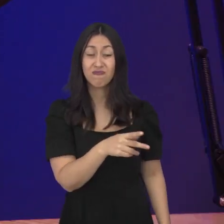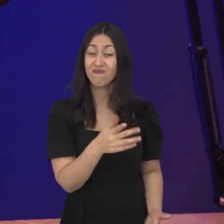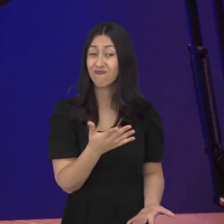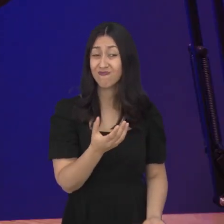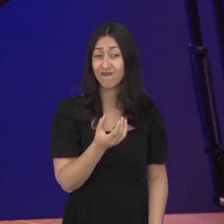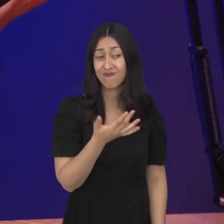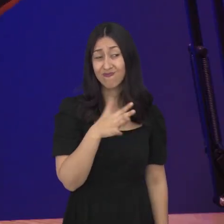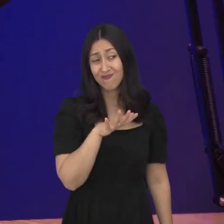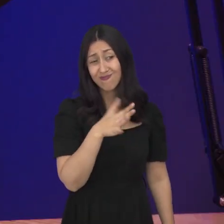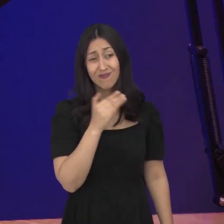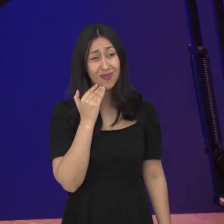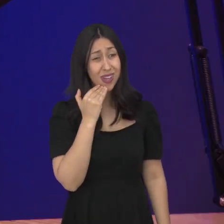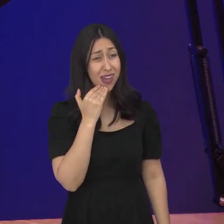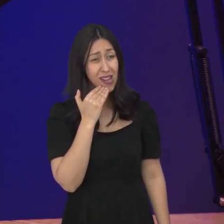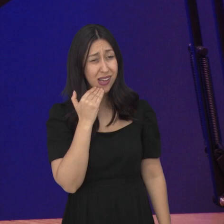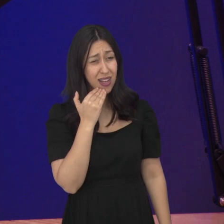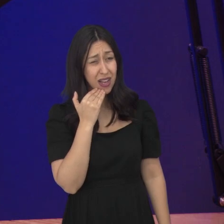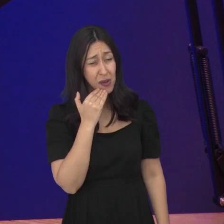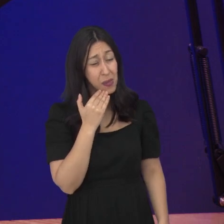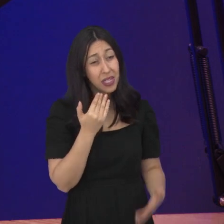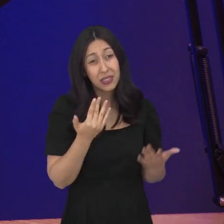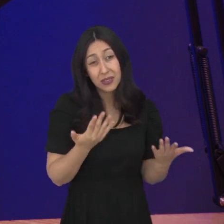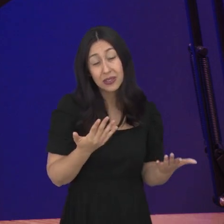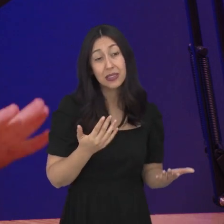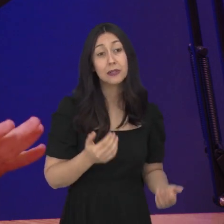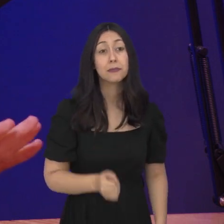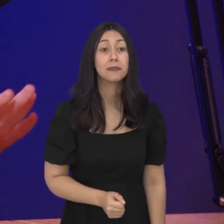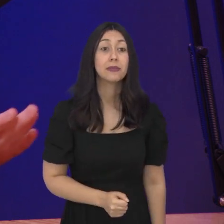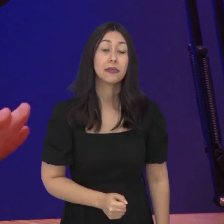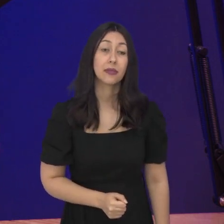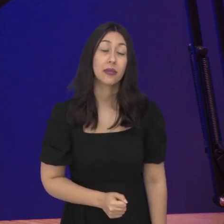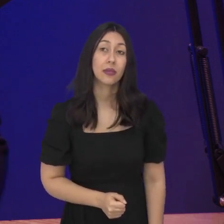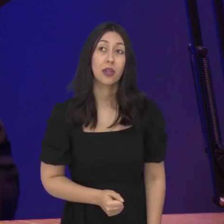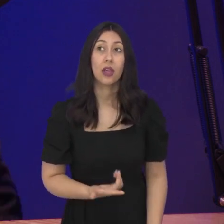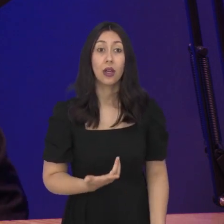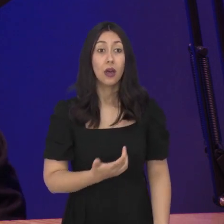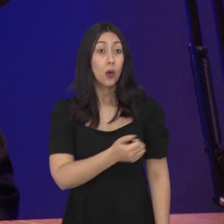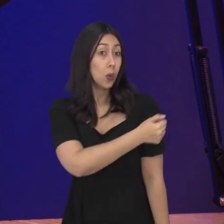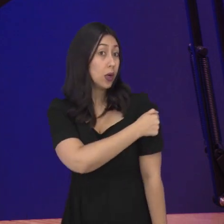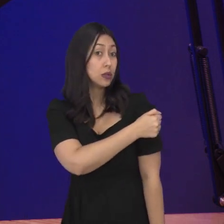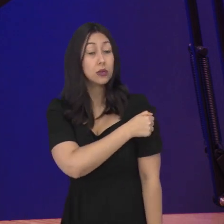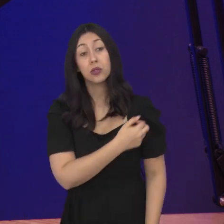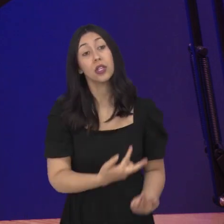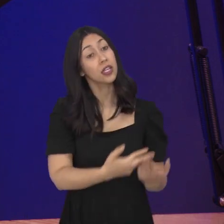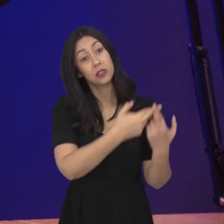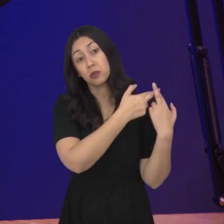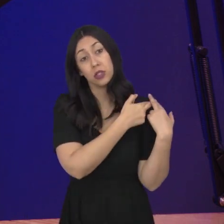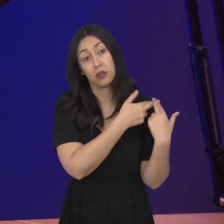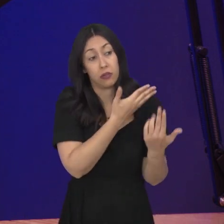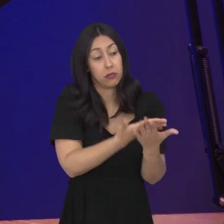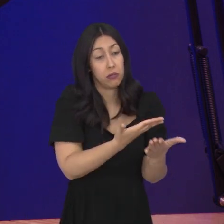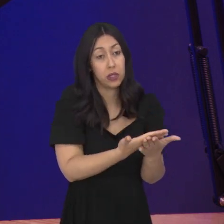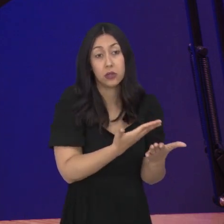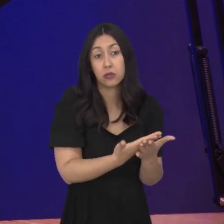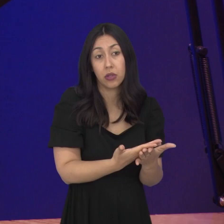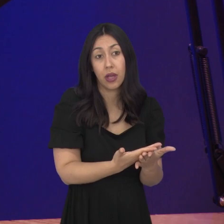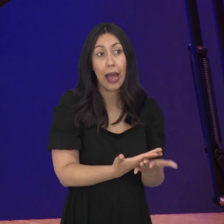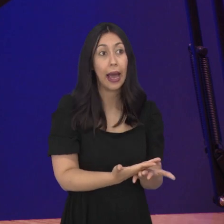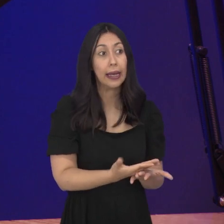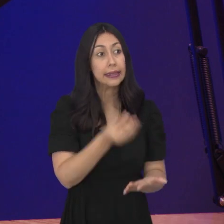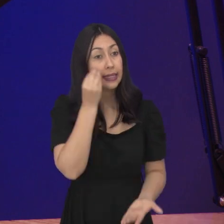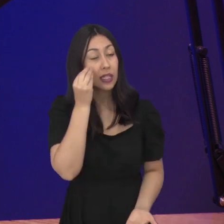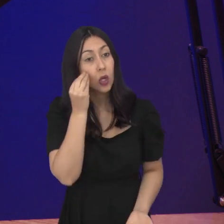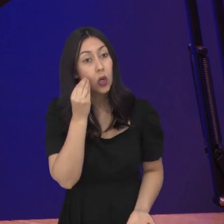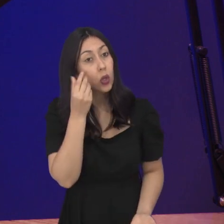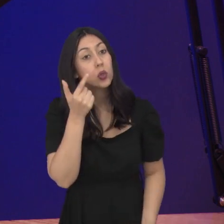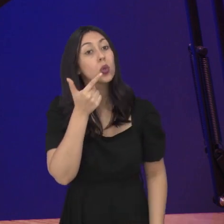assim, tão preocupados com o ensino dos alunos e meio que deixam largado as coisas. Então, assim, é muito o aluno que tem que ir atrás. E, assim,